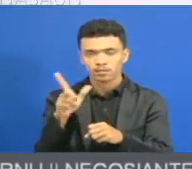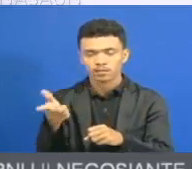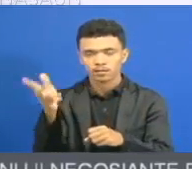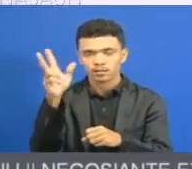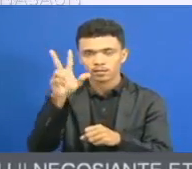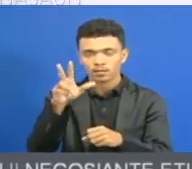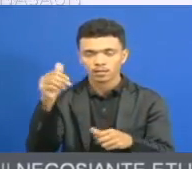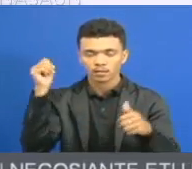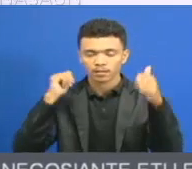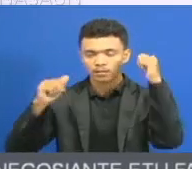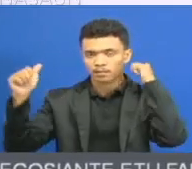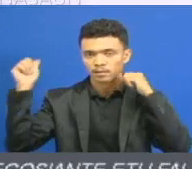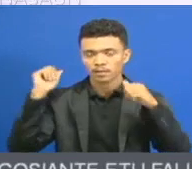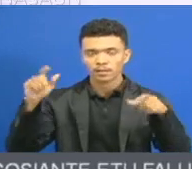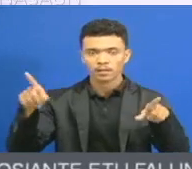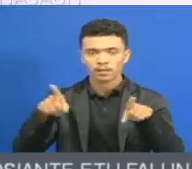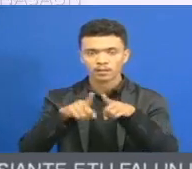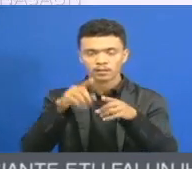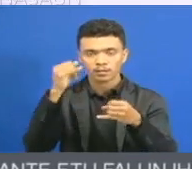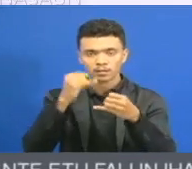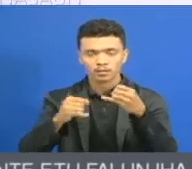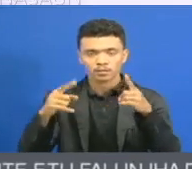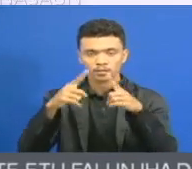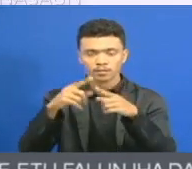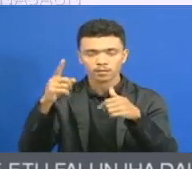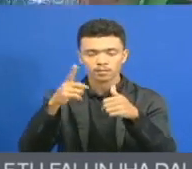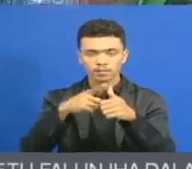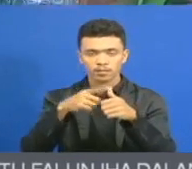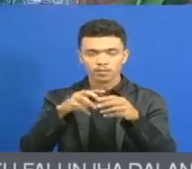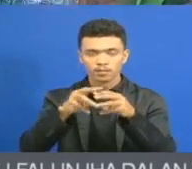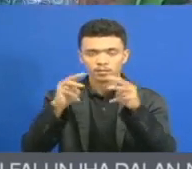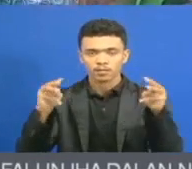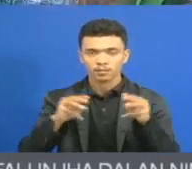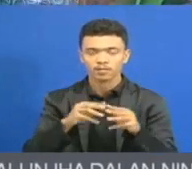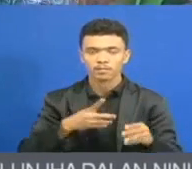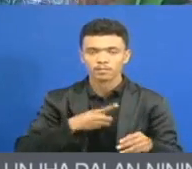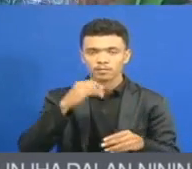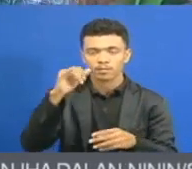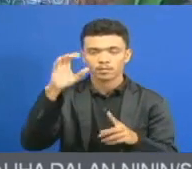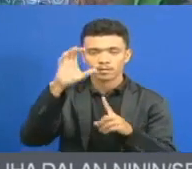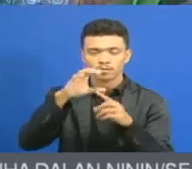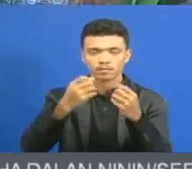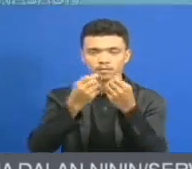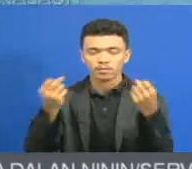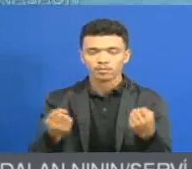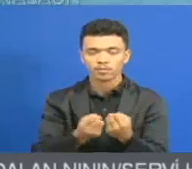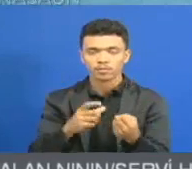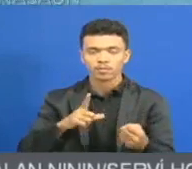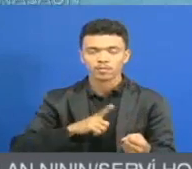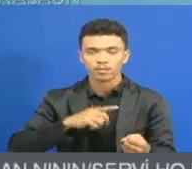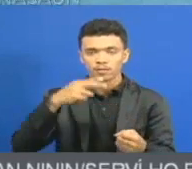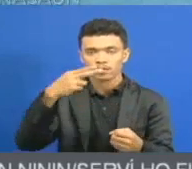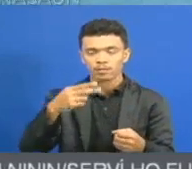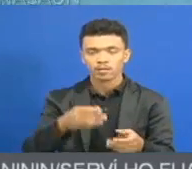Atividade de Nudar Rohamba, primeira fase, e a município de Lê. E a Bíblia Nesse Fisuku Lahane Oriental, Trindade do Amaral